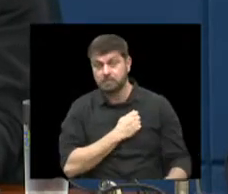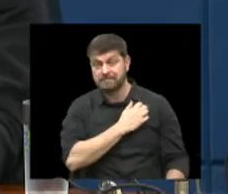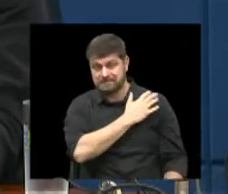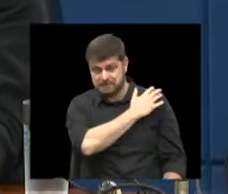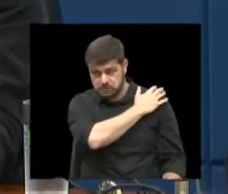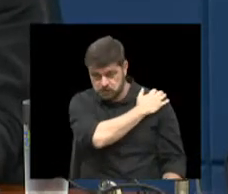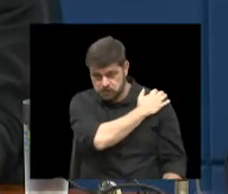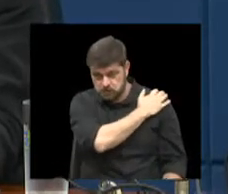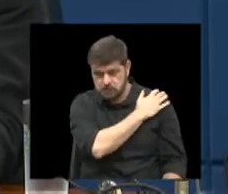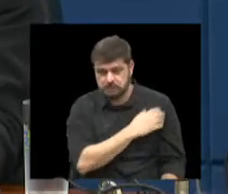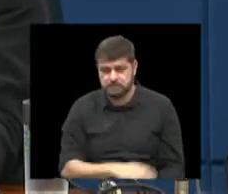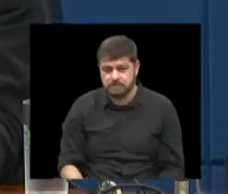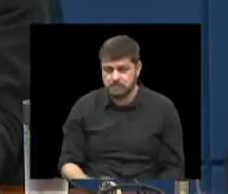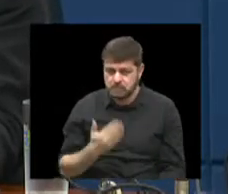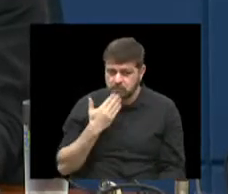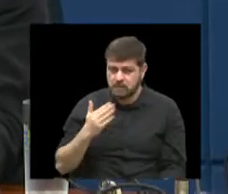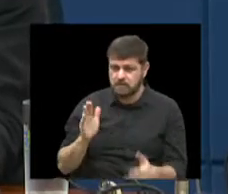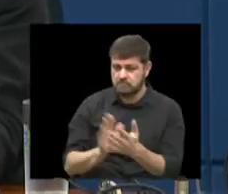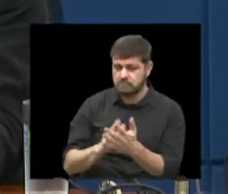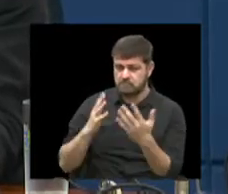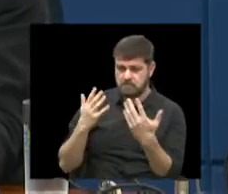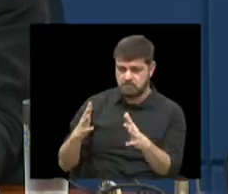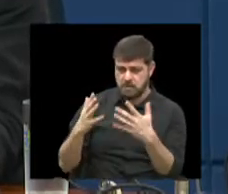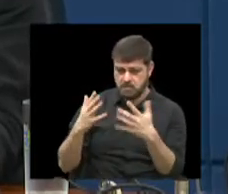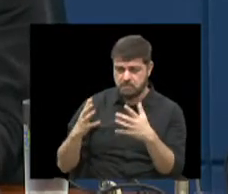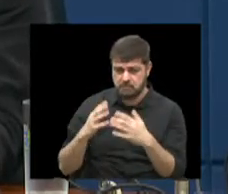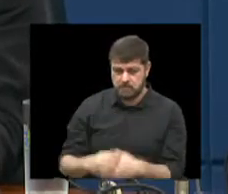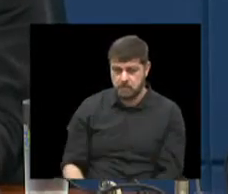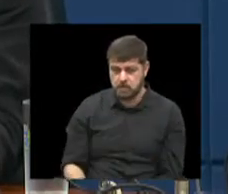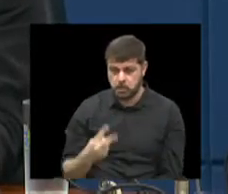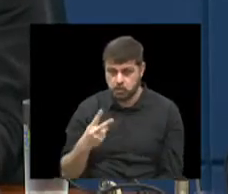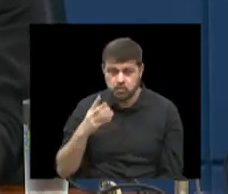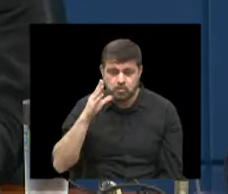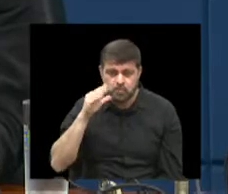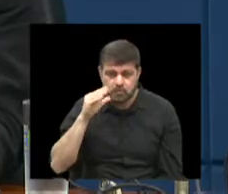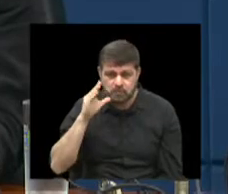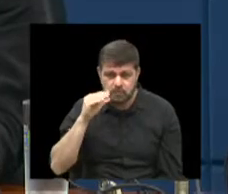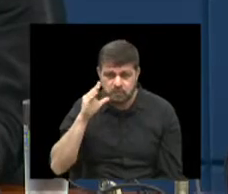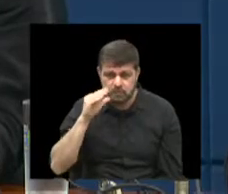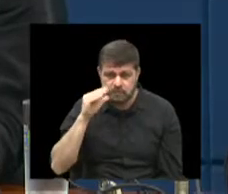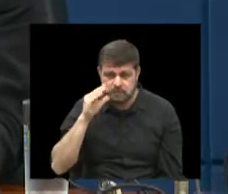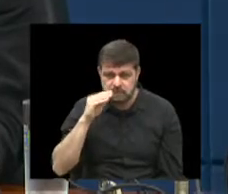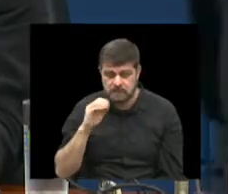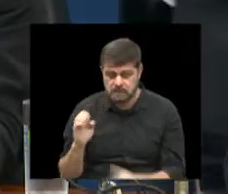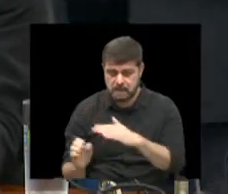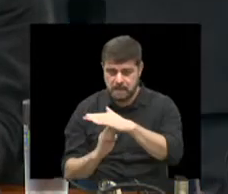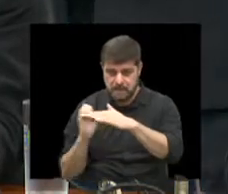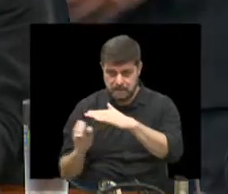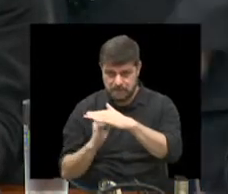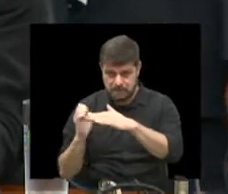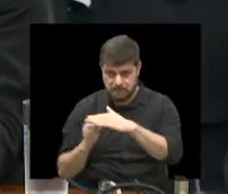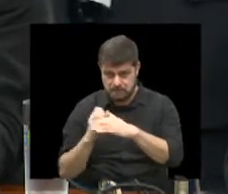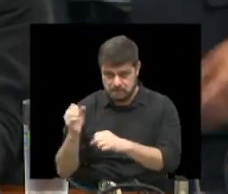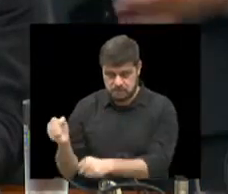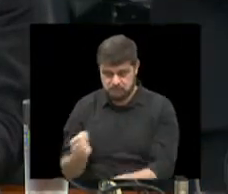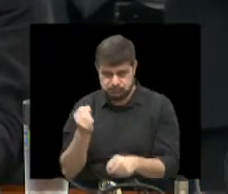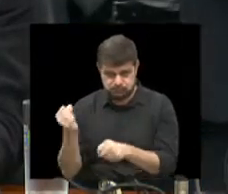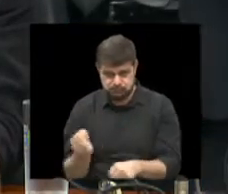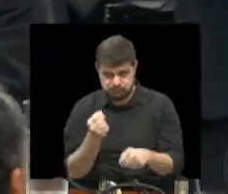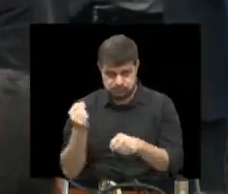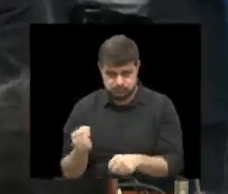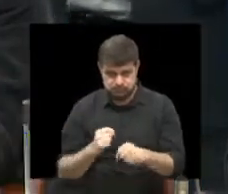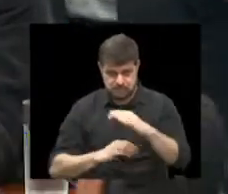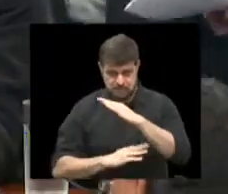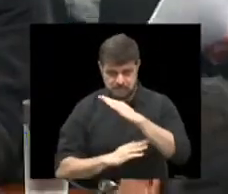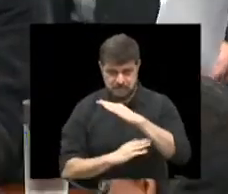PSD, que requer votos de aplauso às duas funcionárias da Igilimp, responsáveis pela limpeza desta casa, por